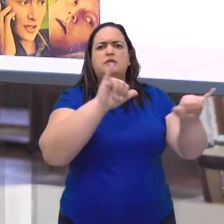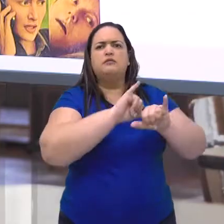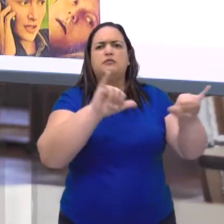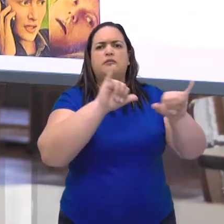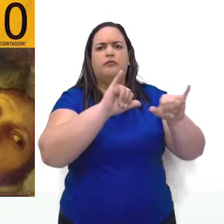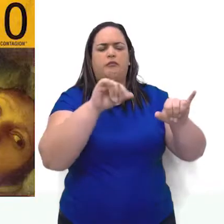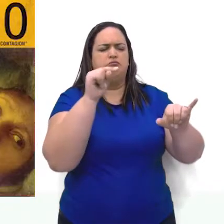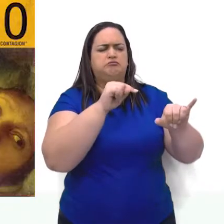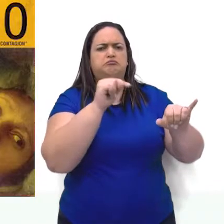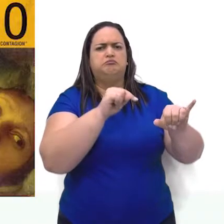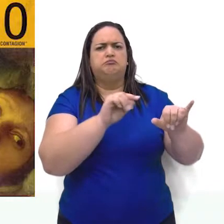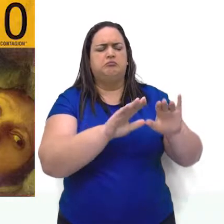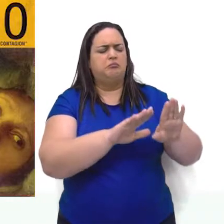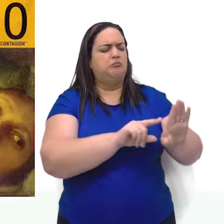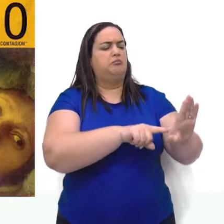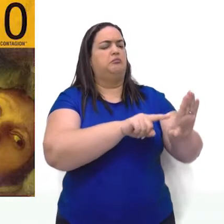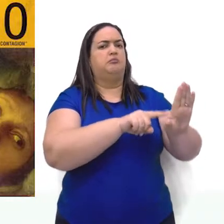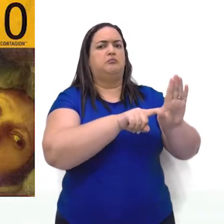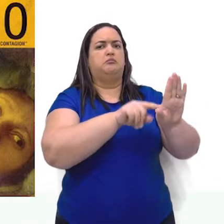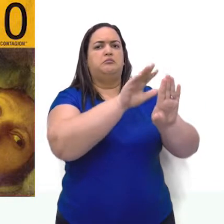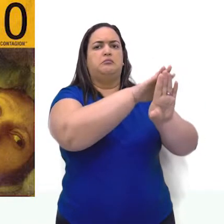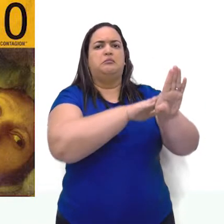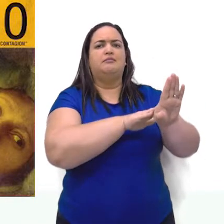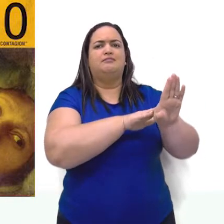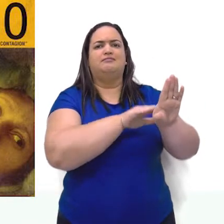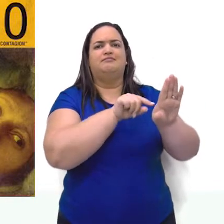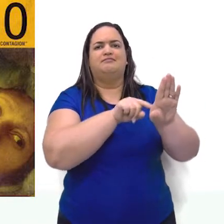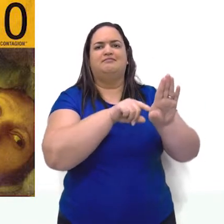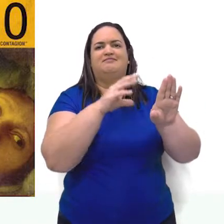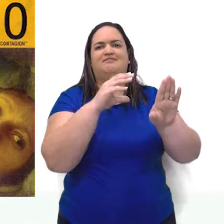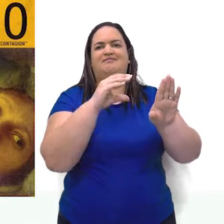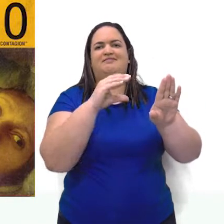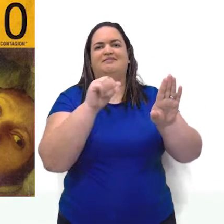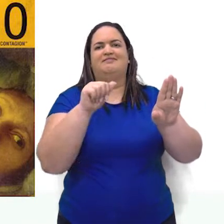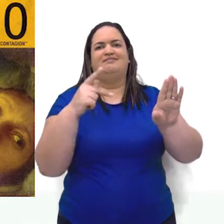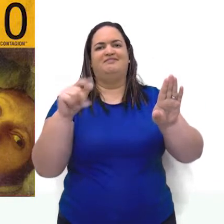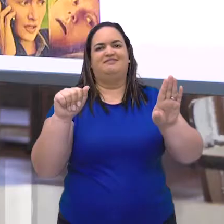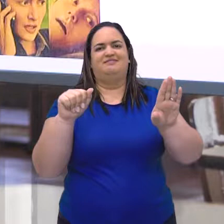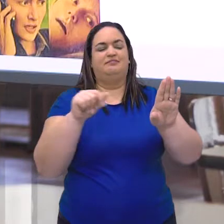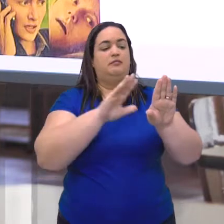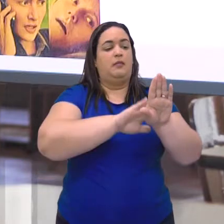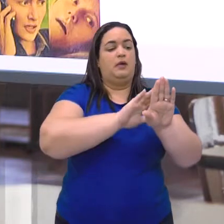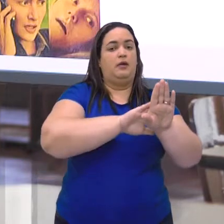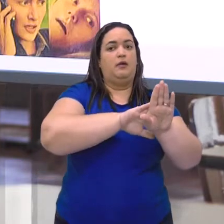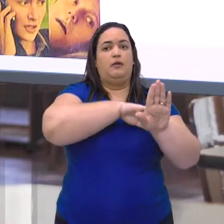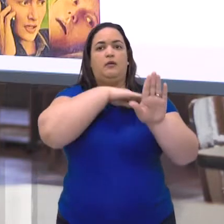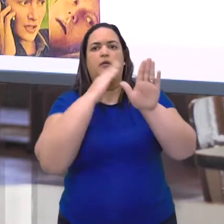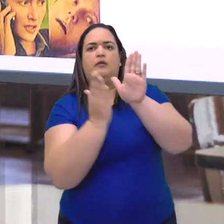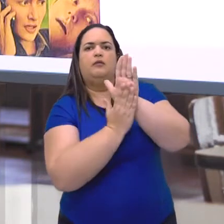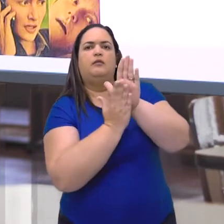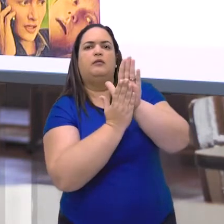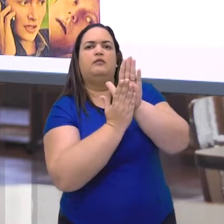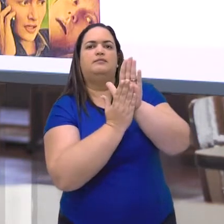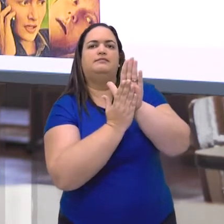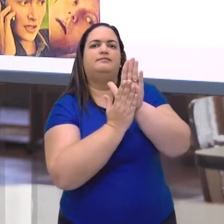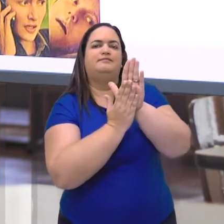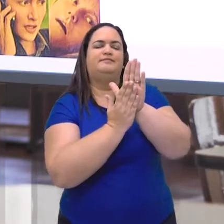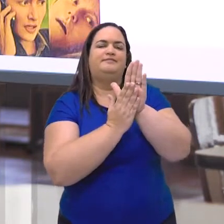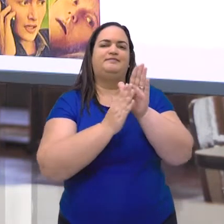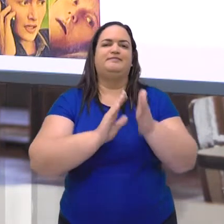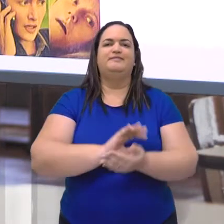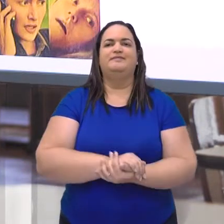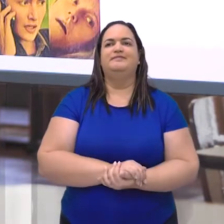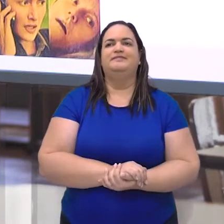essas? As informações contidas na capa de frente e na capa de trás,